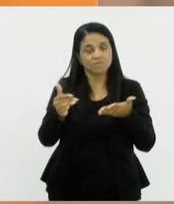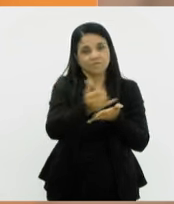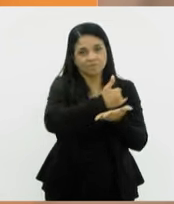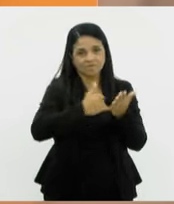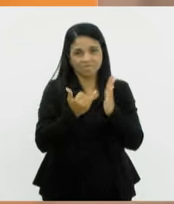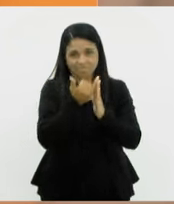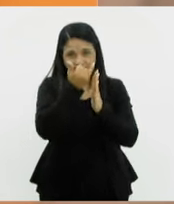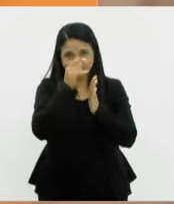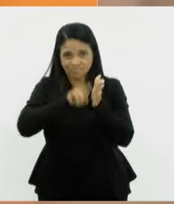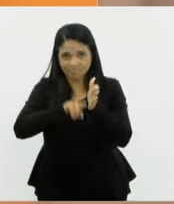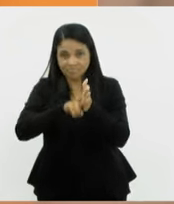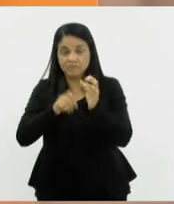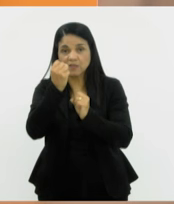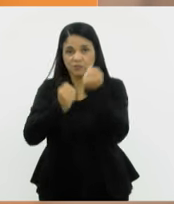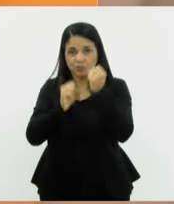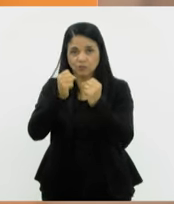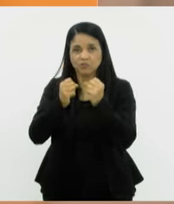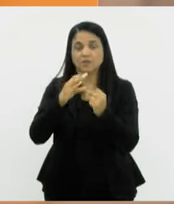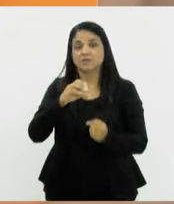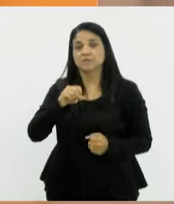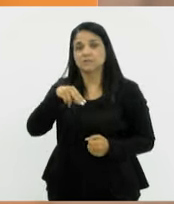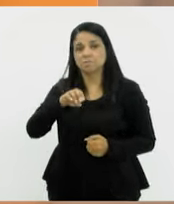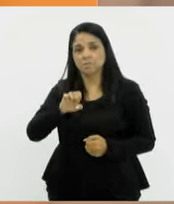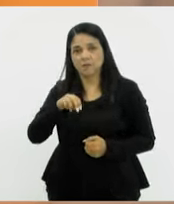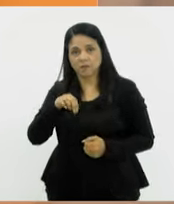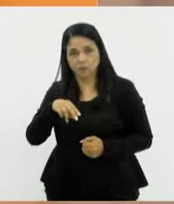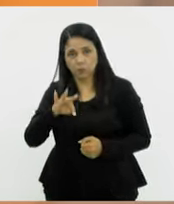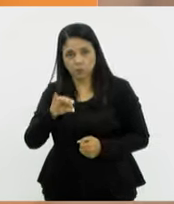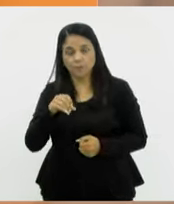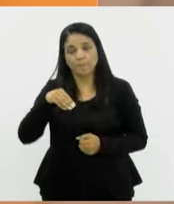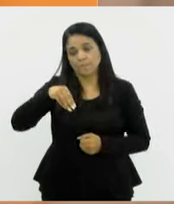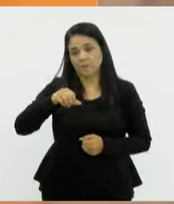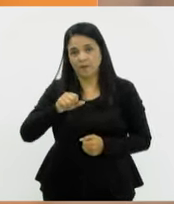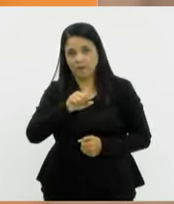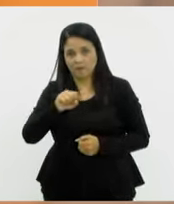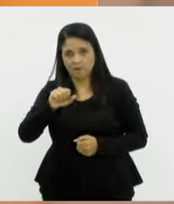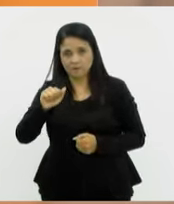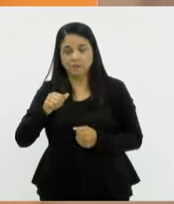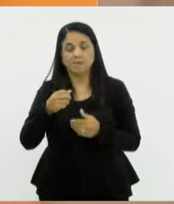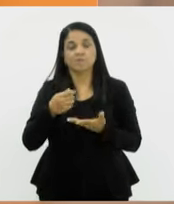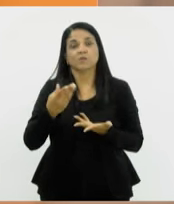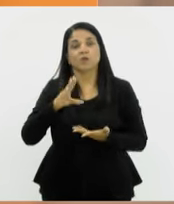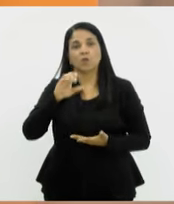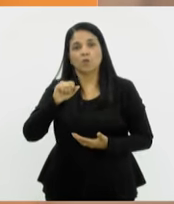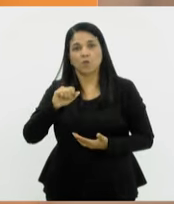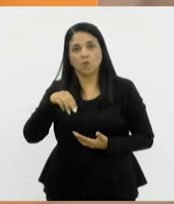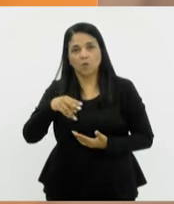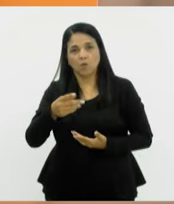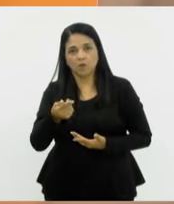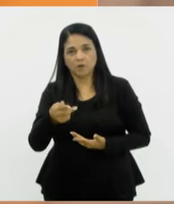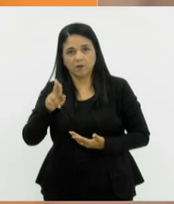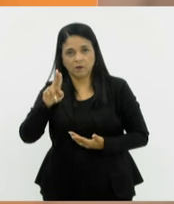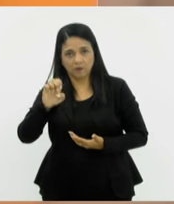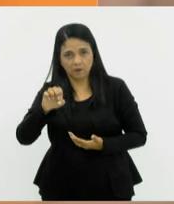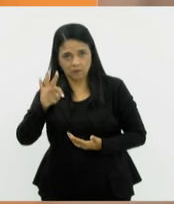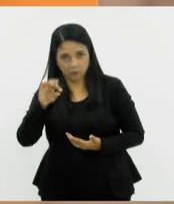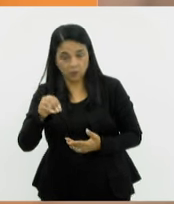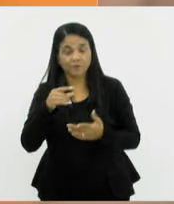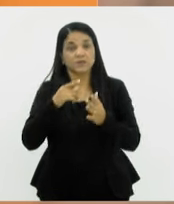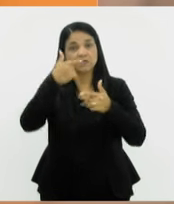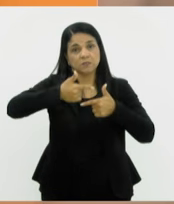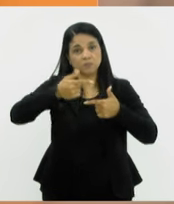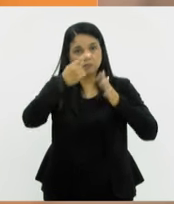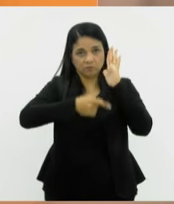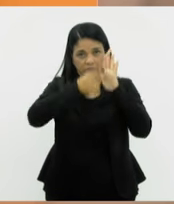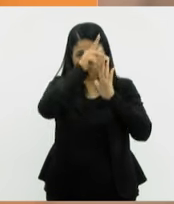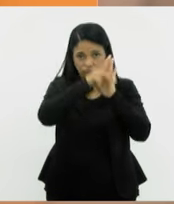para a indústria do cimento, argamassas e concreto não refratário. Em segunda discussão, projeto da